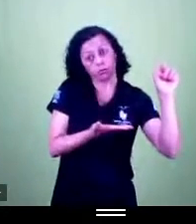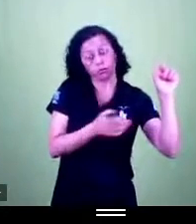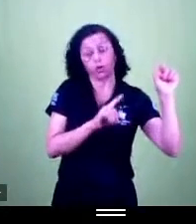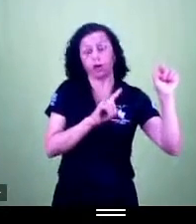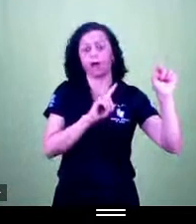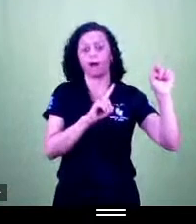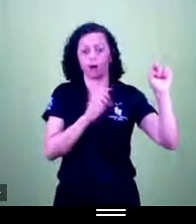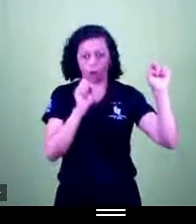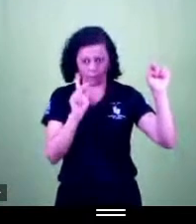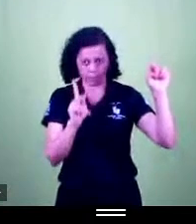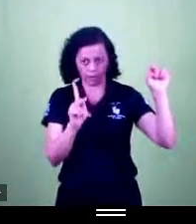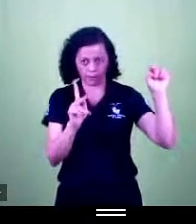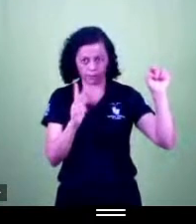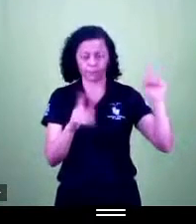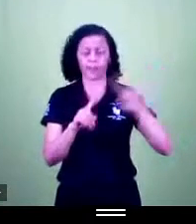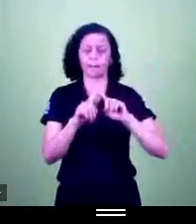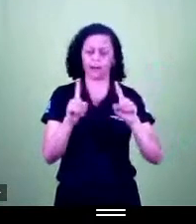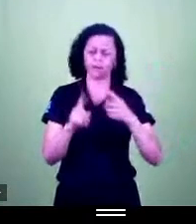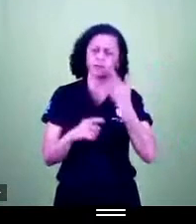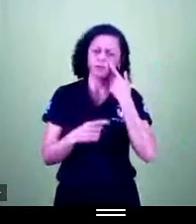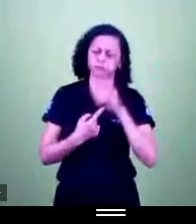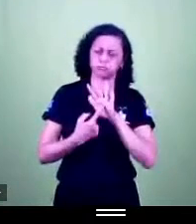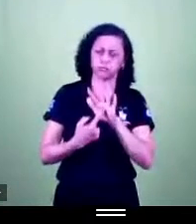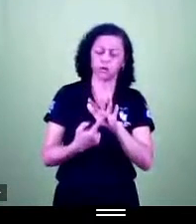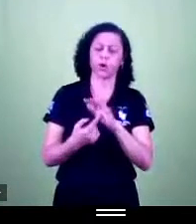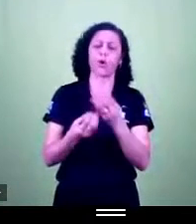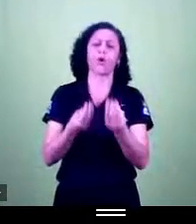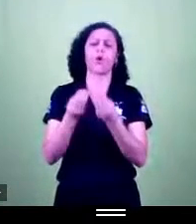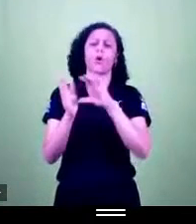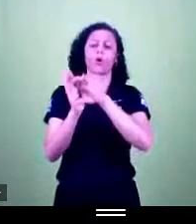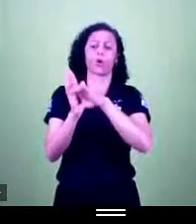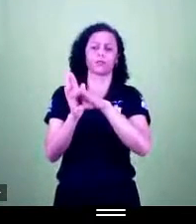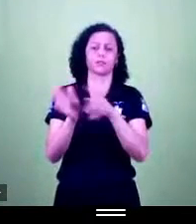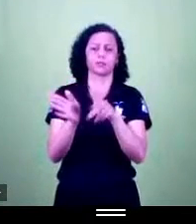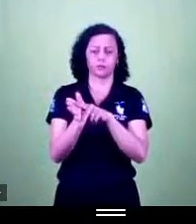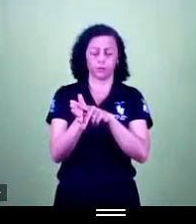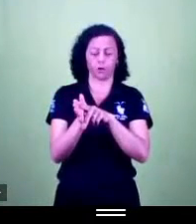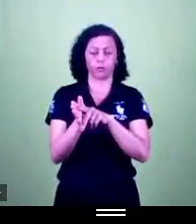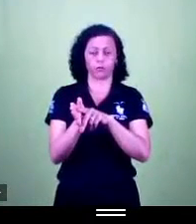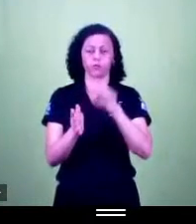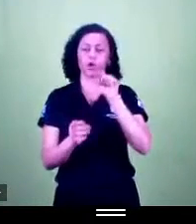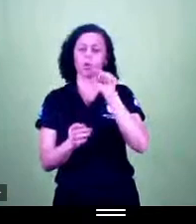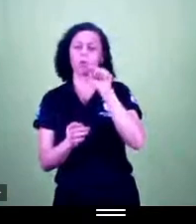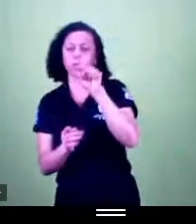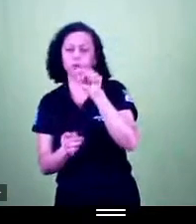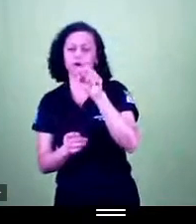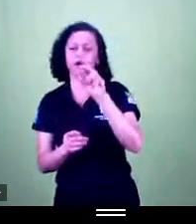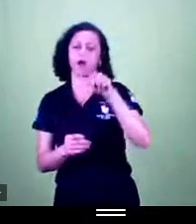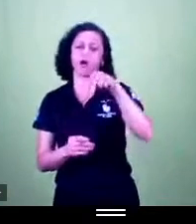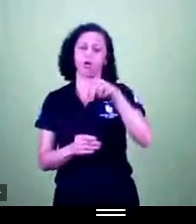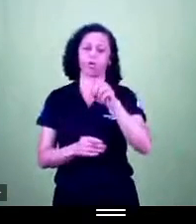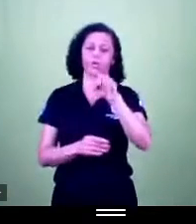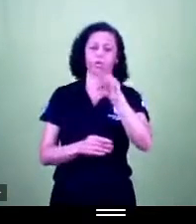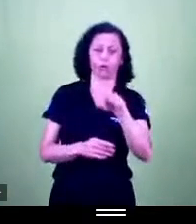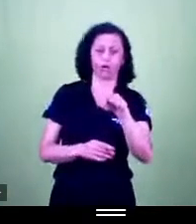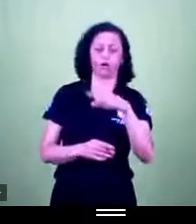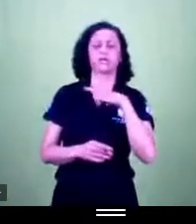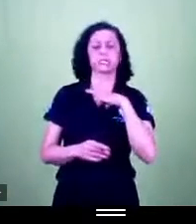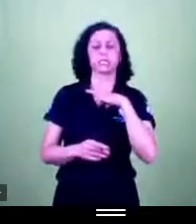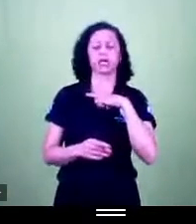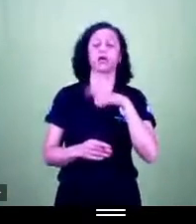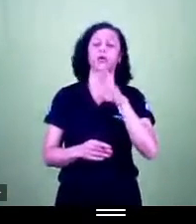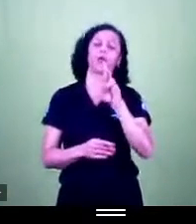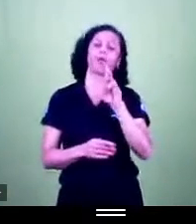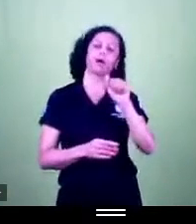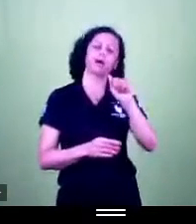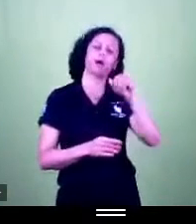Ok? Mas vamos lá. A definição de nó, eu tenho um ramo. O que é um ramo? Ó, um ramo, né? Ele está localizado